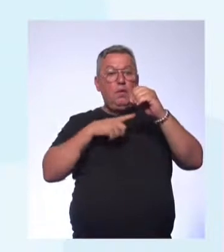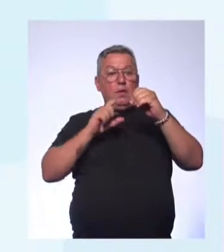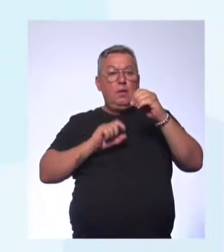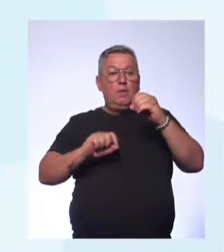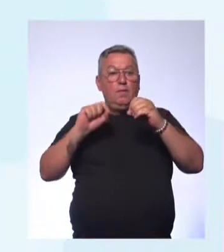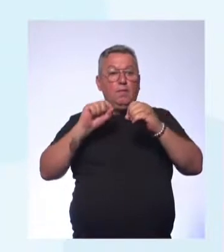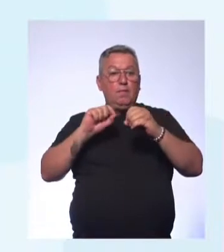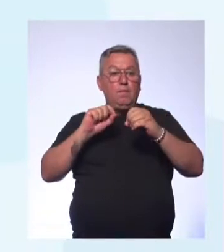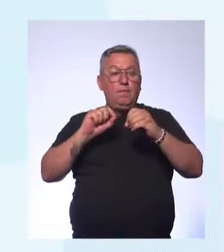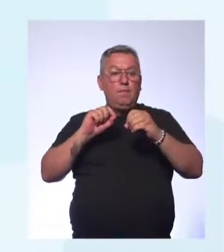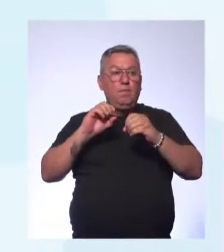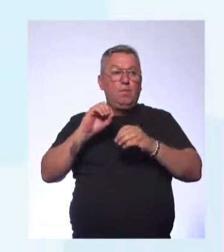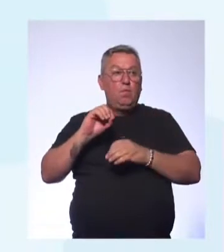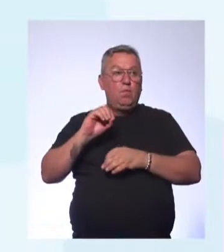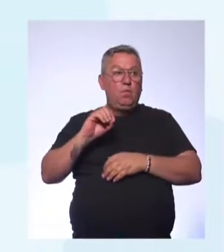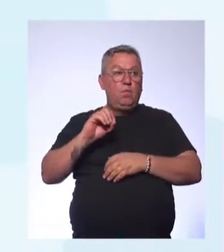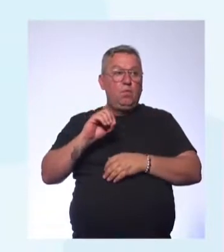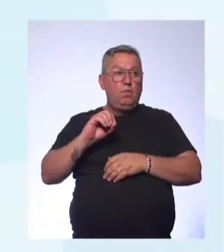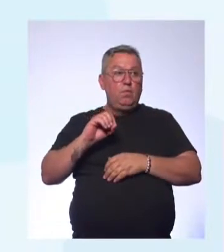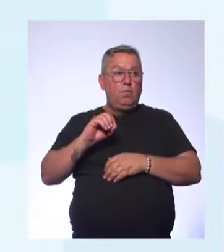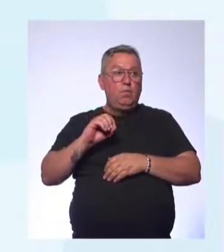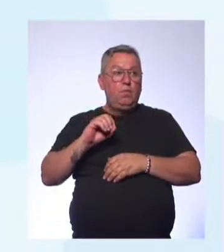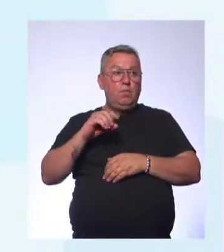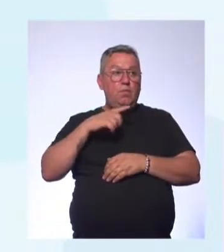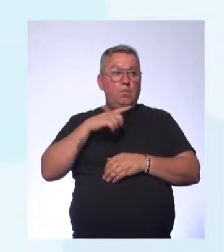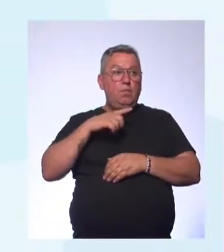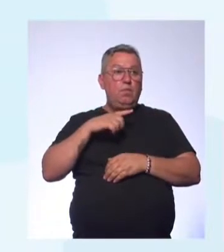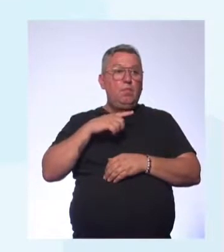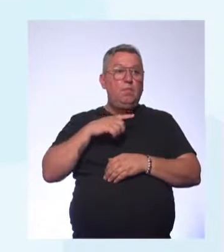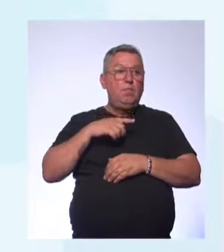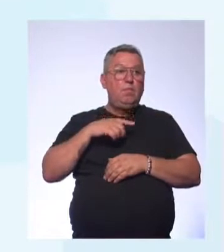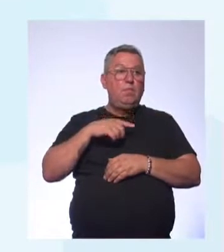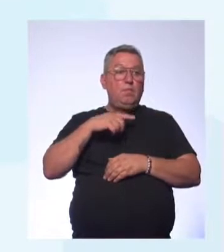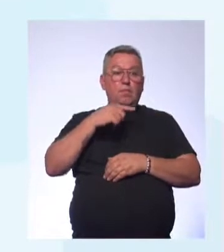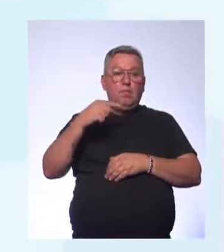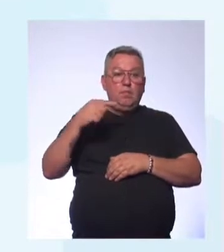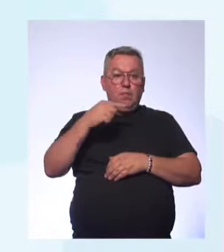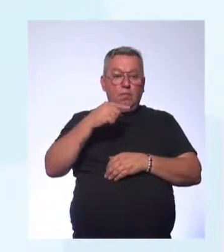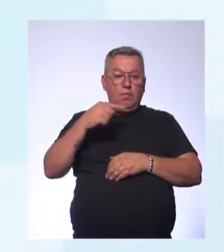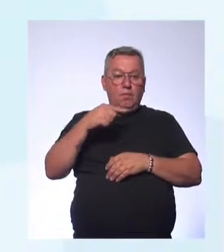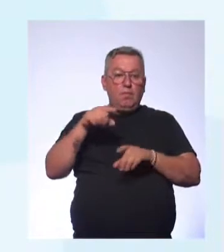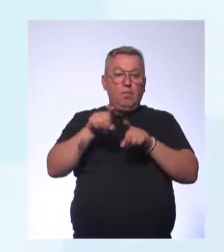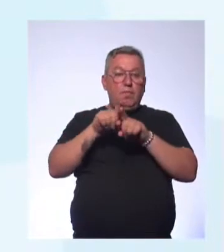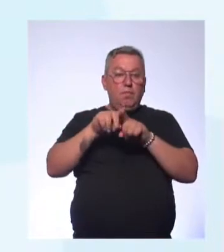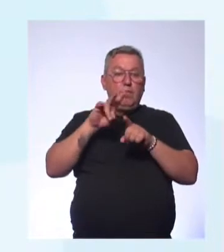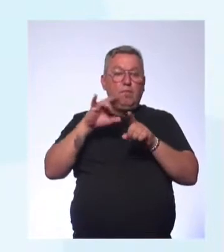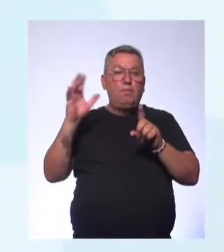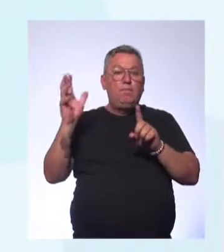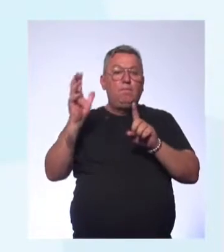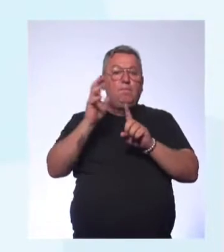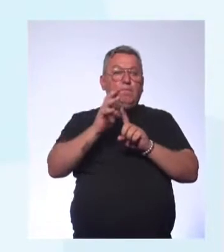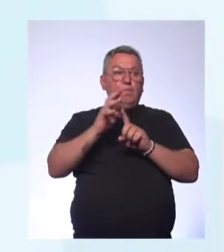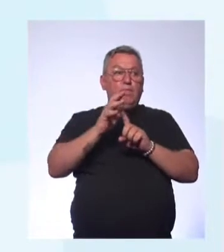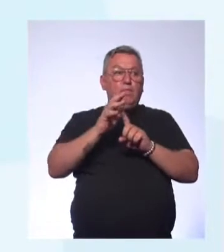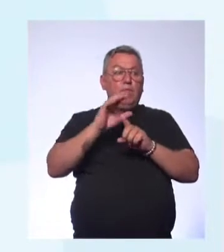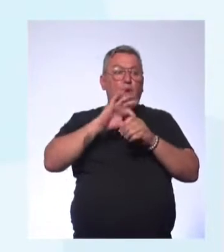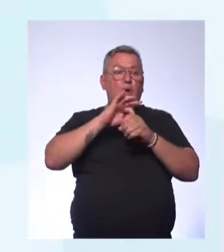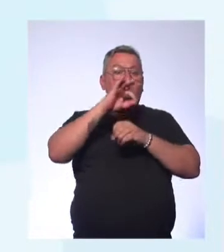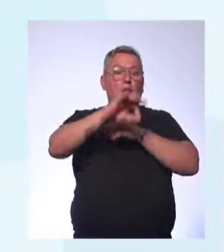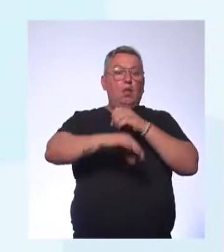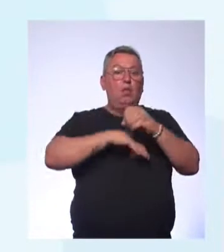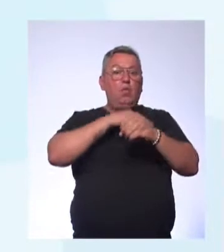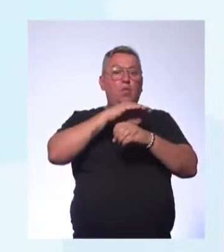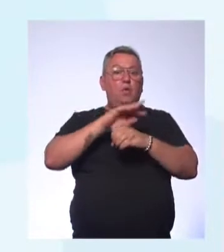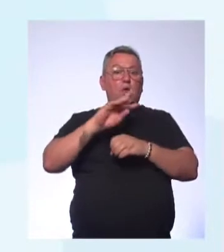nós temos o oxigênio certo que possui carga elétrica negativa ele vai atrair o átomo de